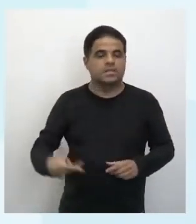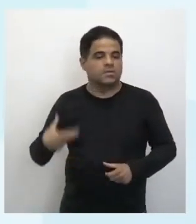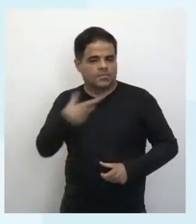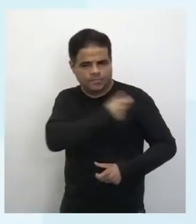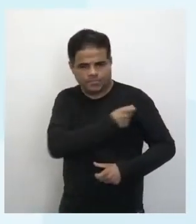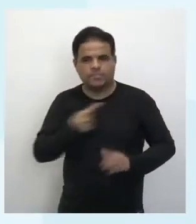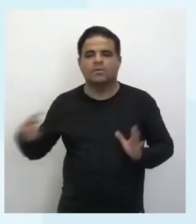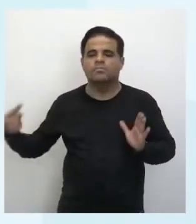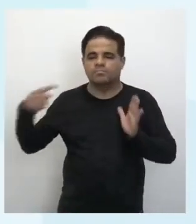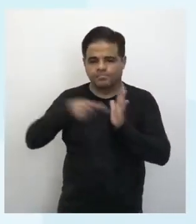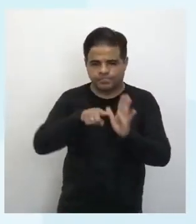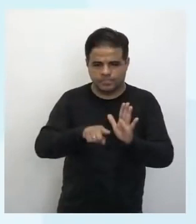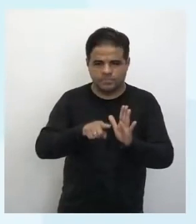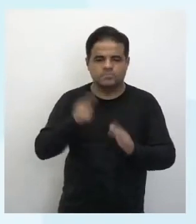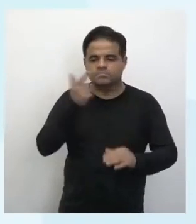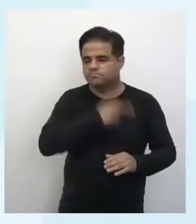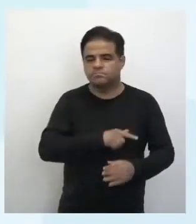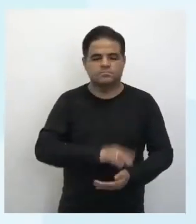Imunizados.